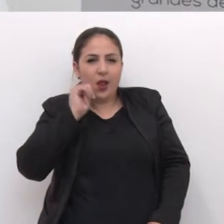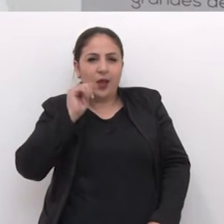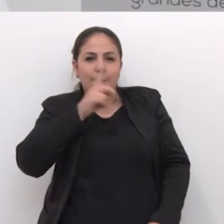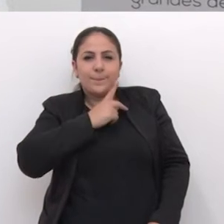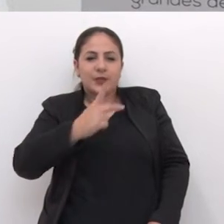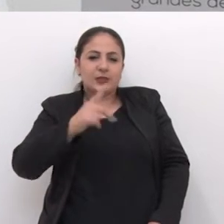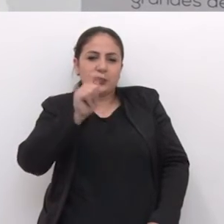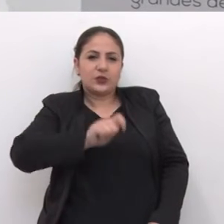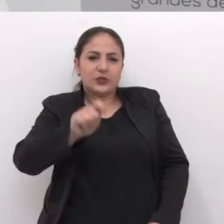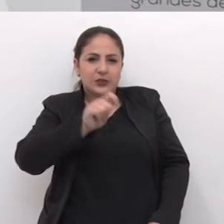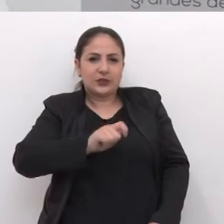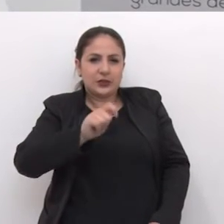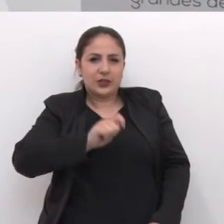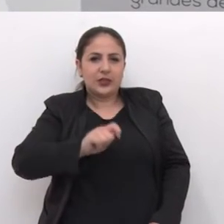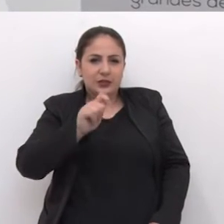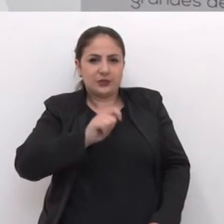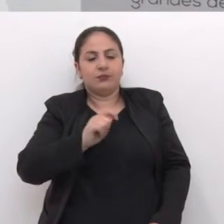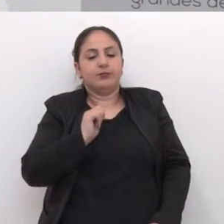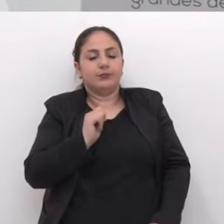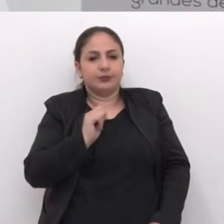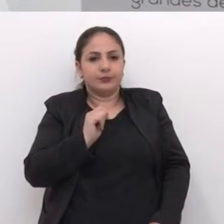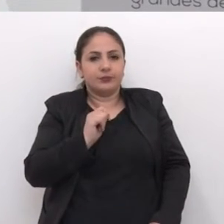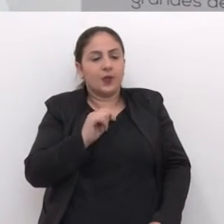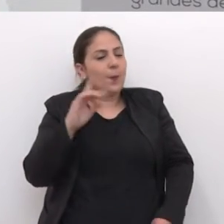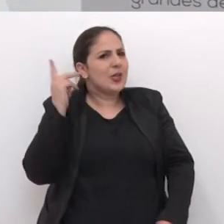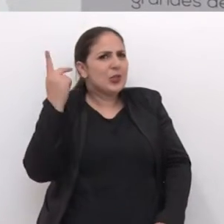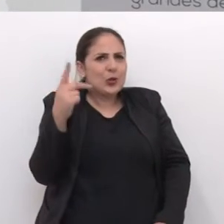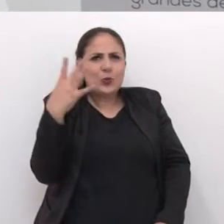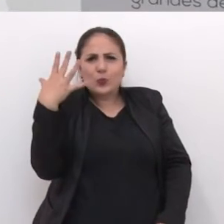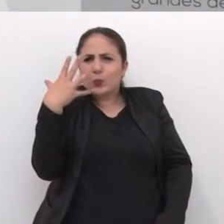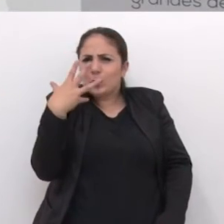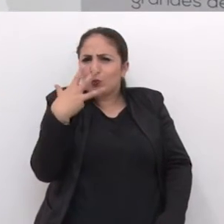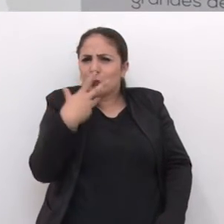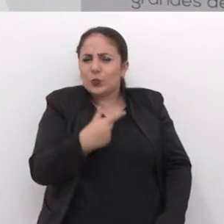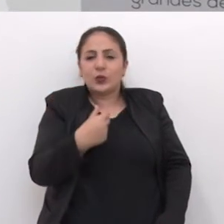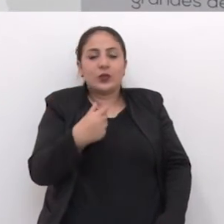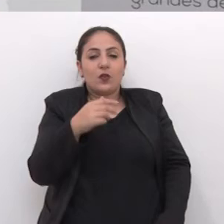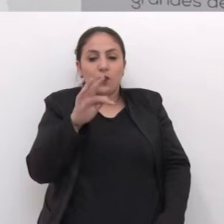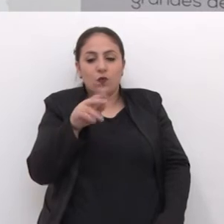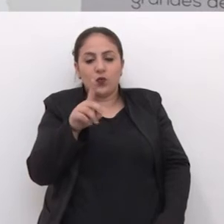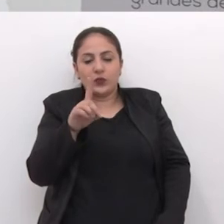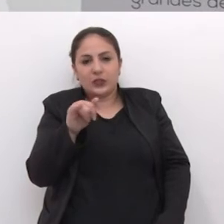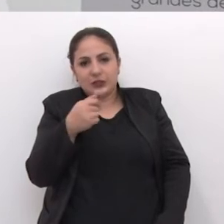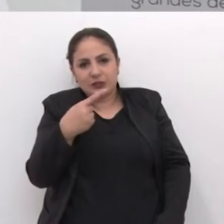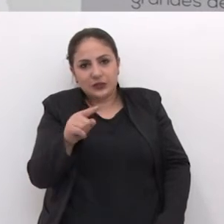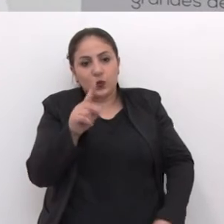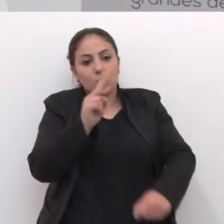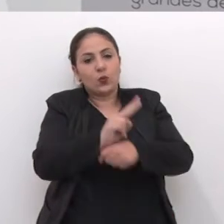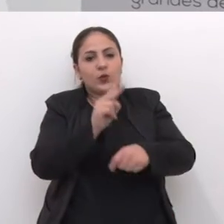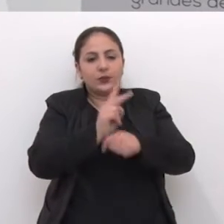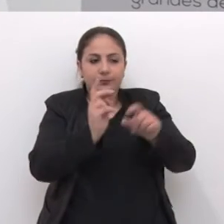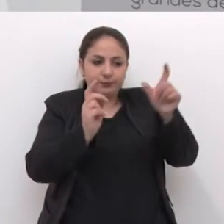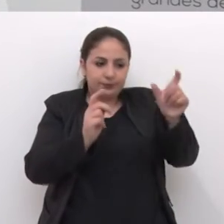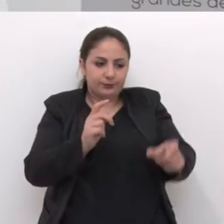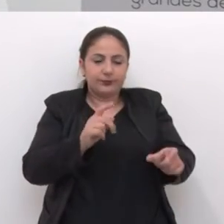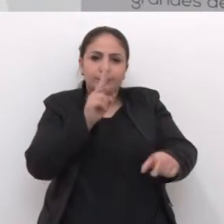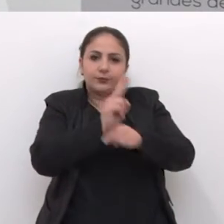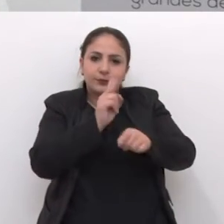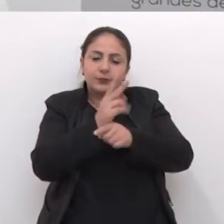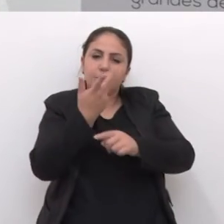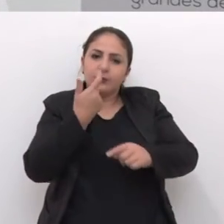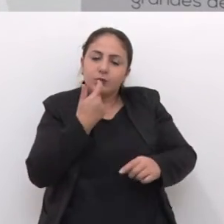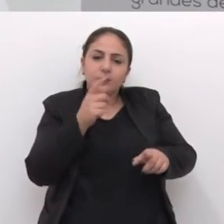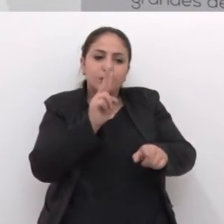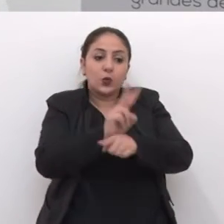a mulher que era presidente da Associação das Damas da Caridade. Então é uma história muito bonita, uma fundação que cuida do